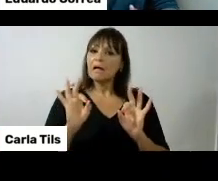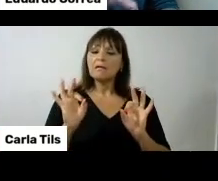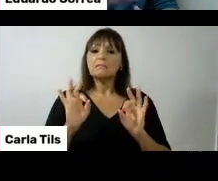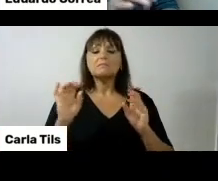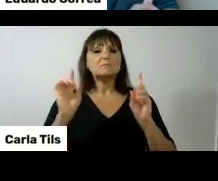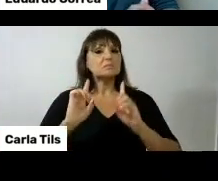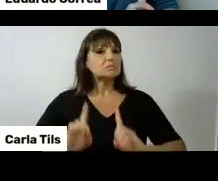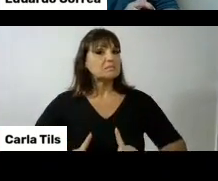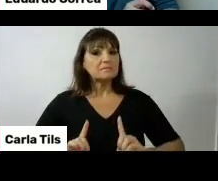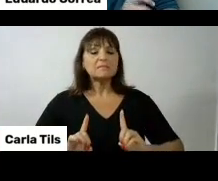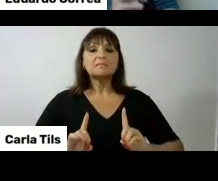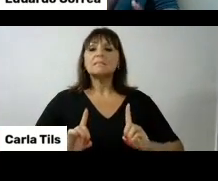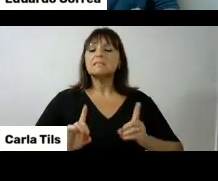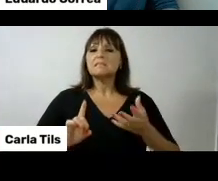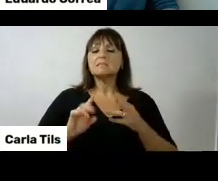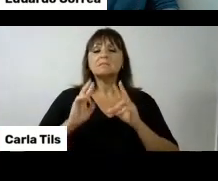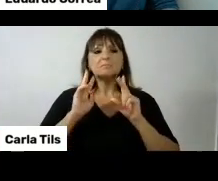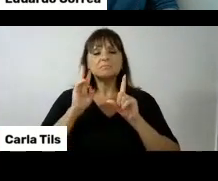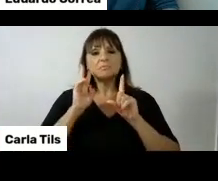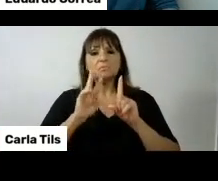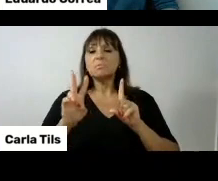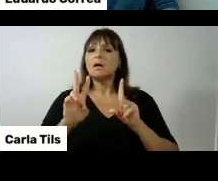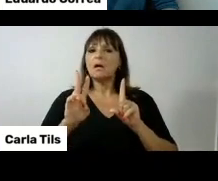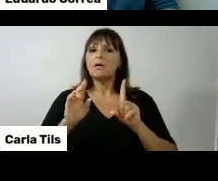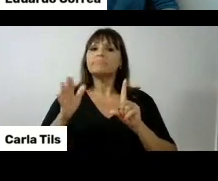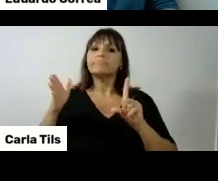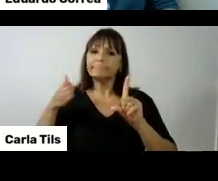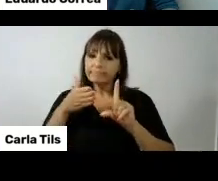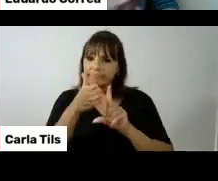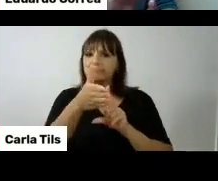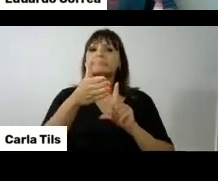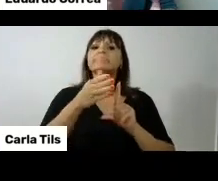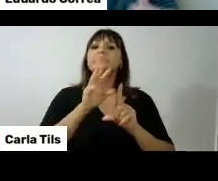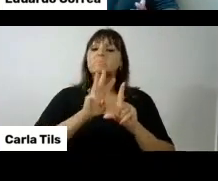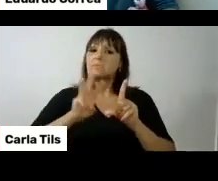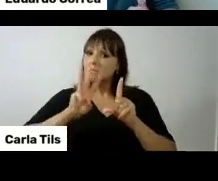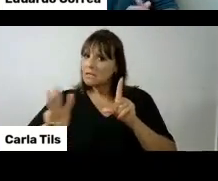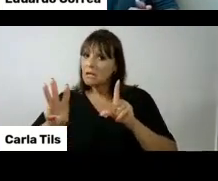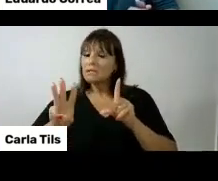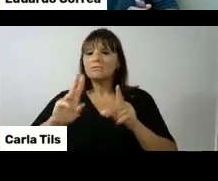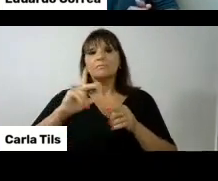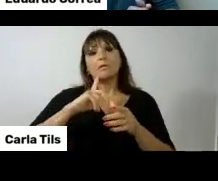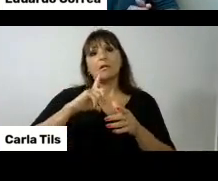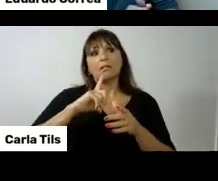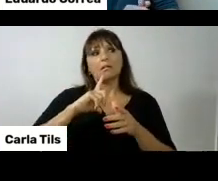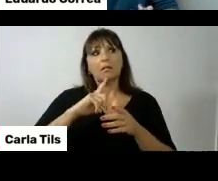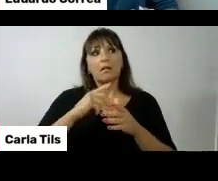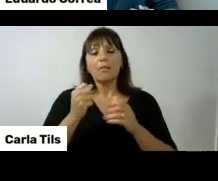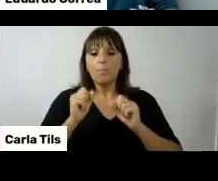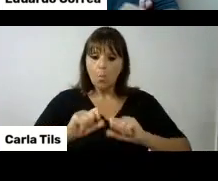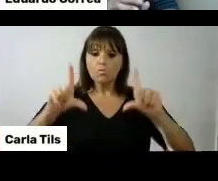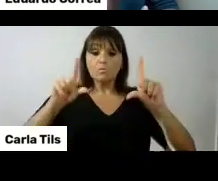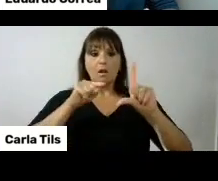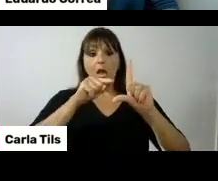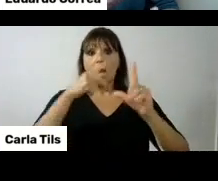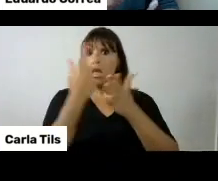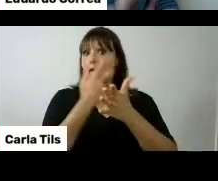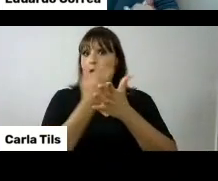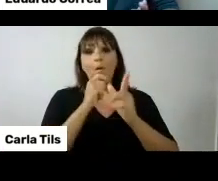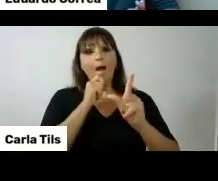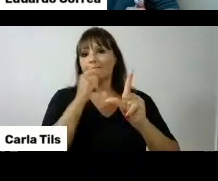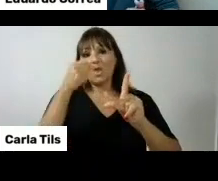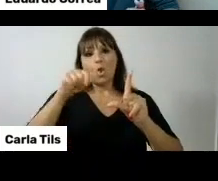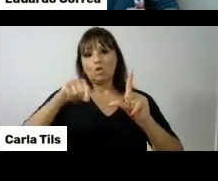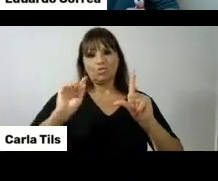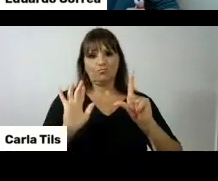já navegou naquele site, você sabe que vai aparecer um erro naquela página, que não foi corrigido aquele erro ainda. Mas você sabe que se você fechar